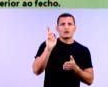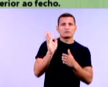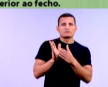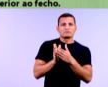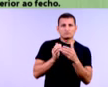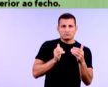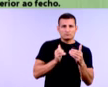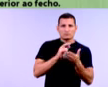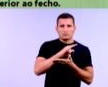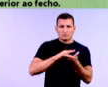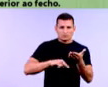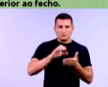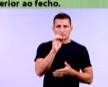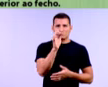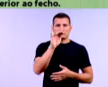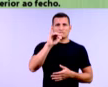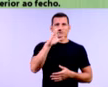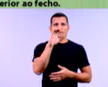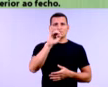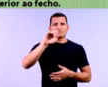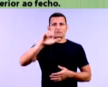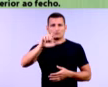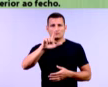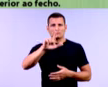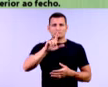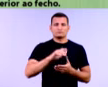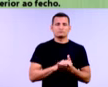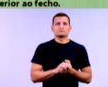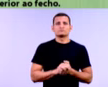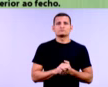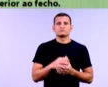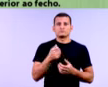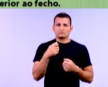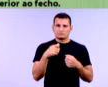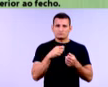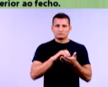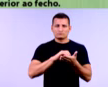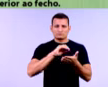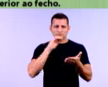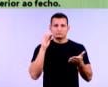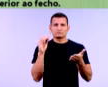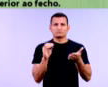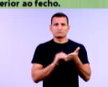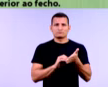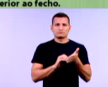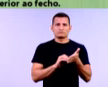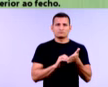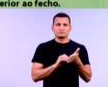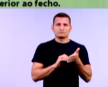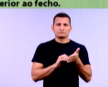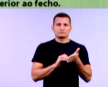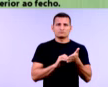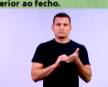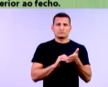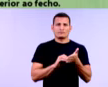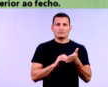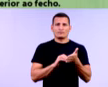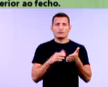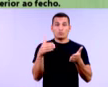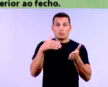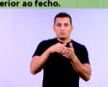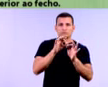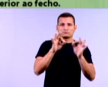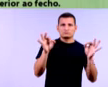oficial, devendo-se, nesse caso, transferir para essa página a última frase anterior ao fecho.